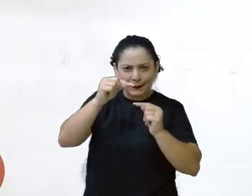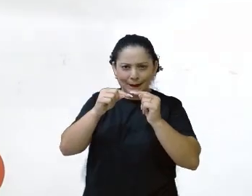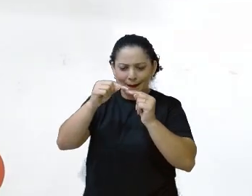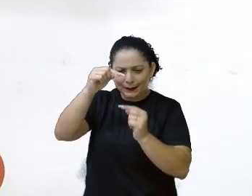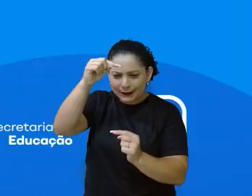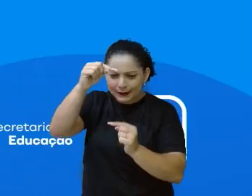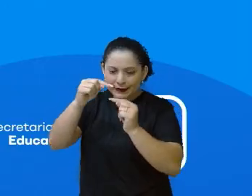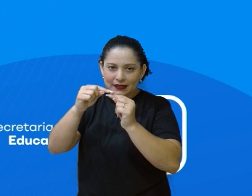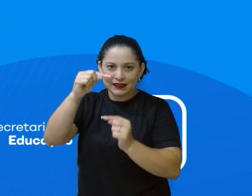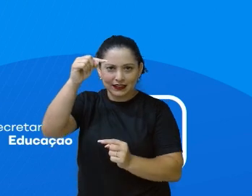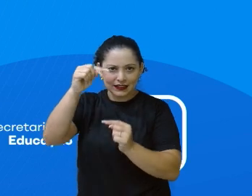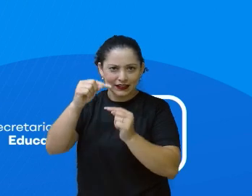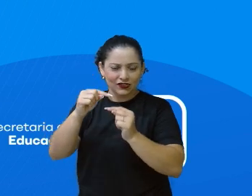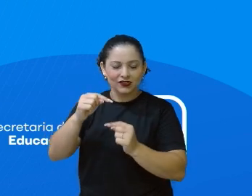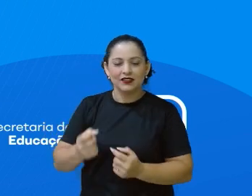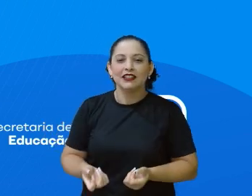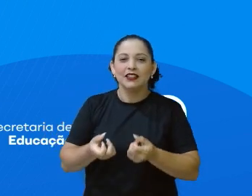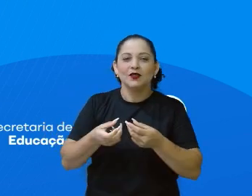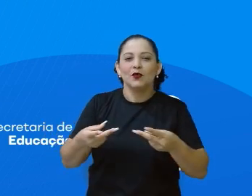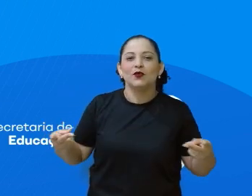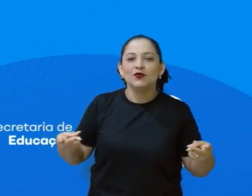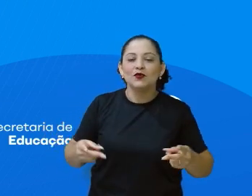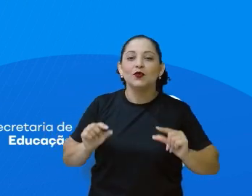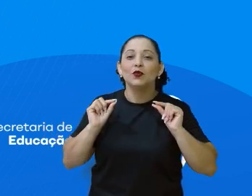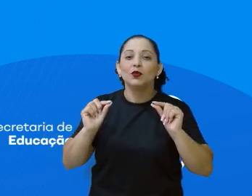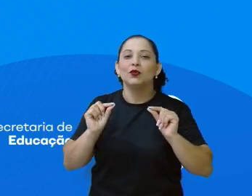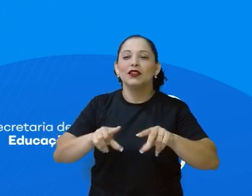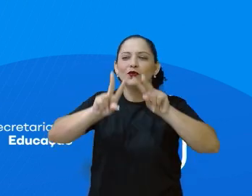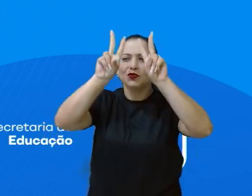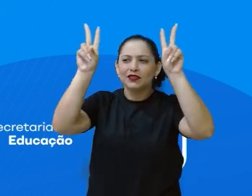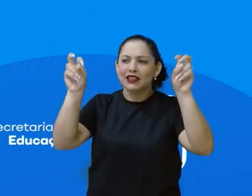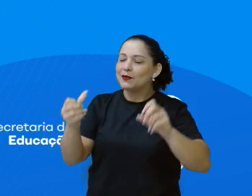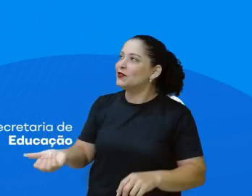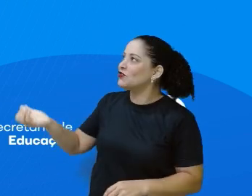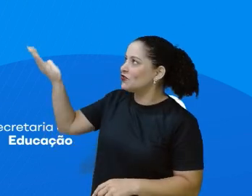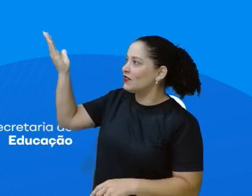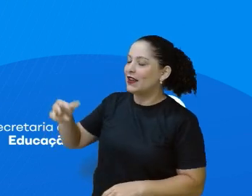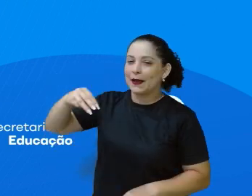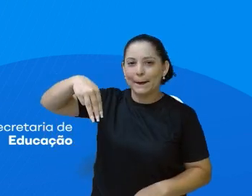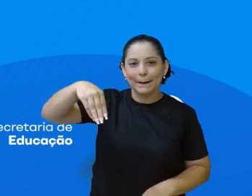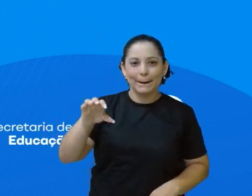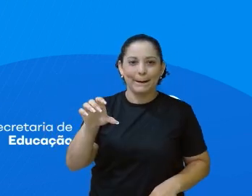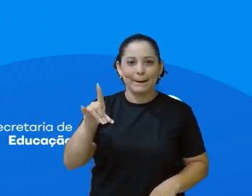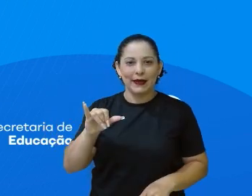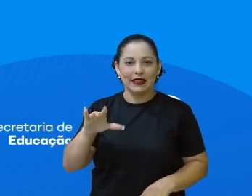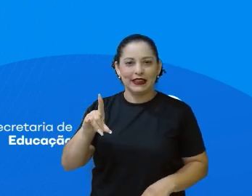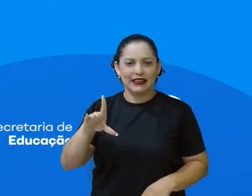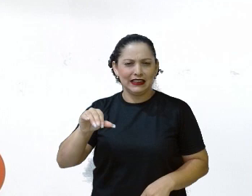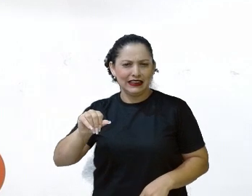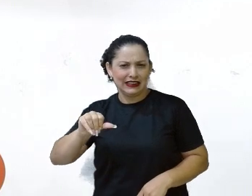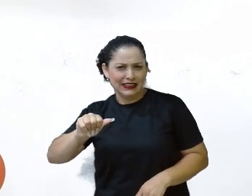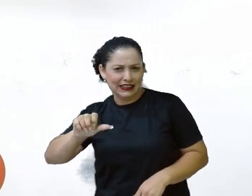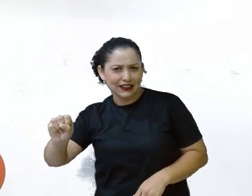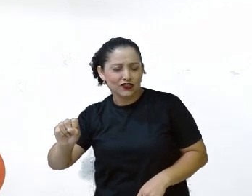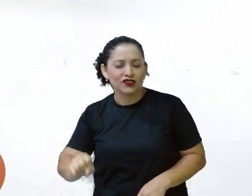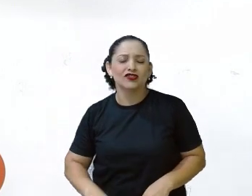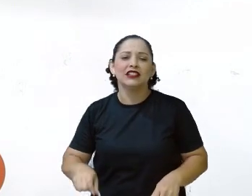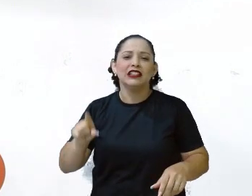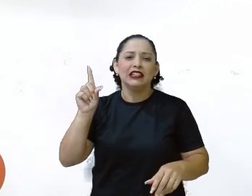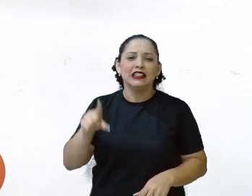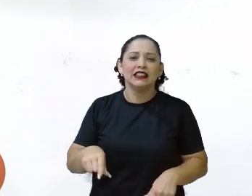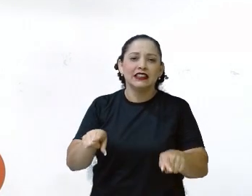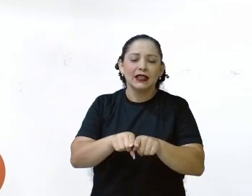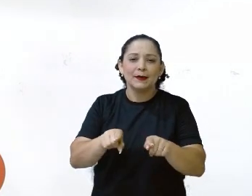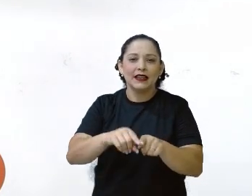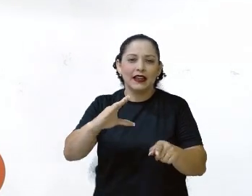vez trabalharemos sobre medidas de capacidade. Oxe, professora, a gente já trabalhou